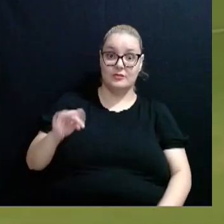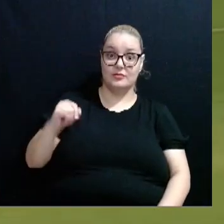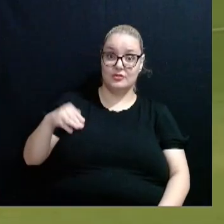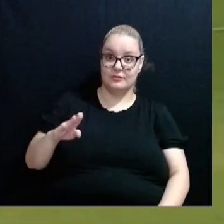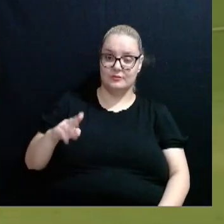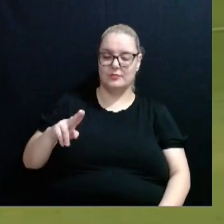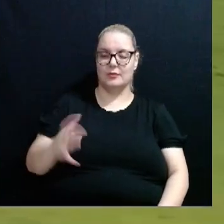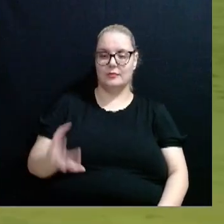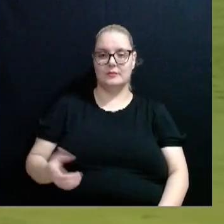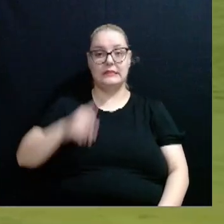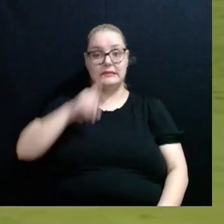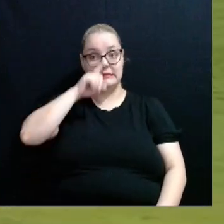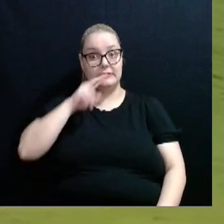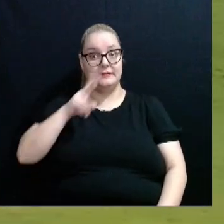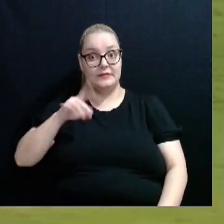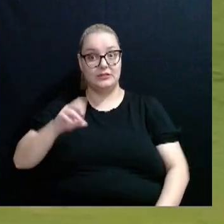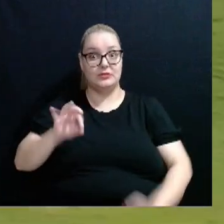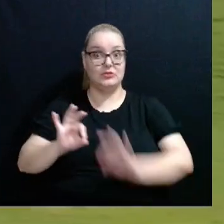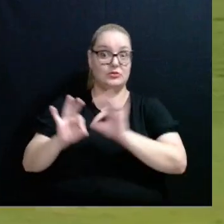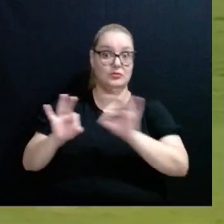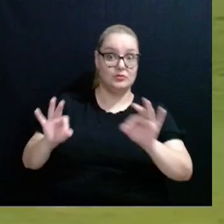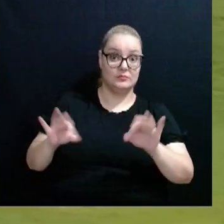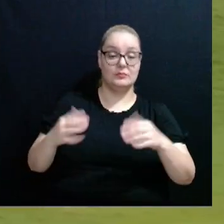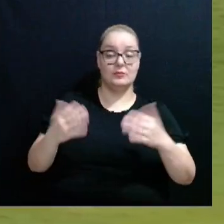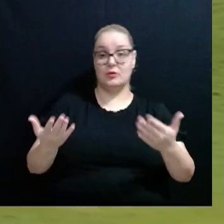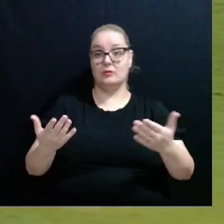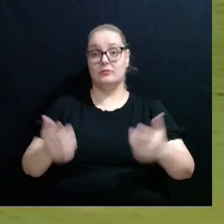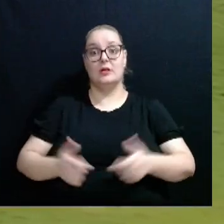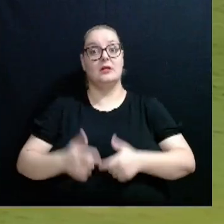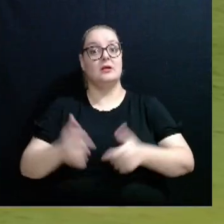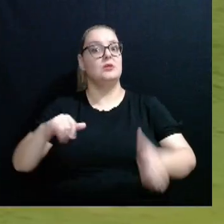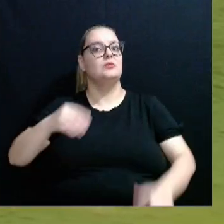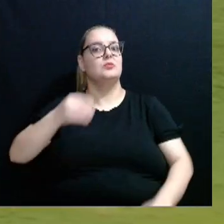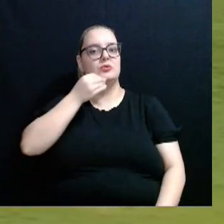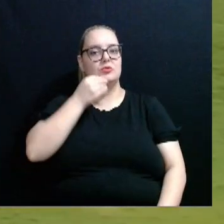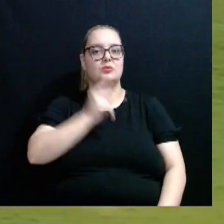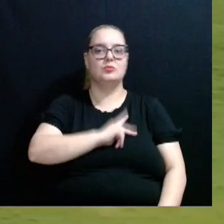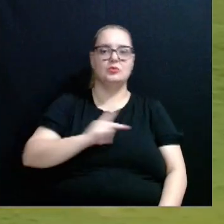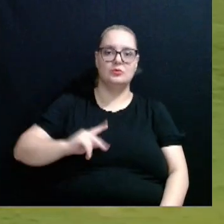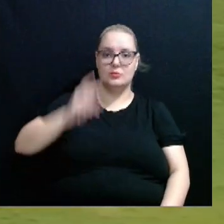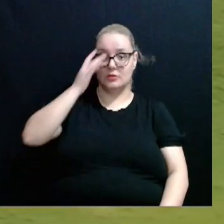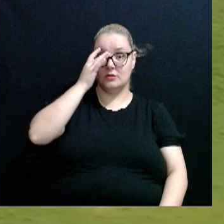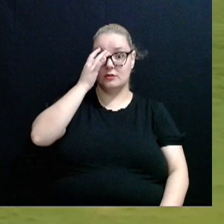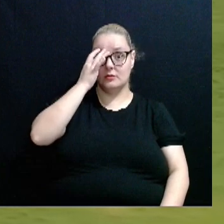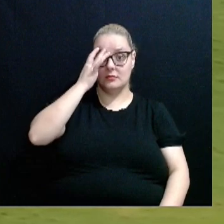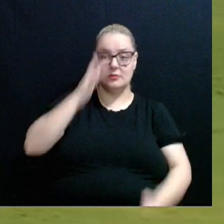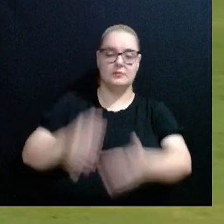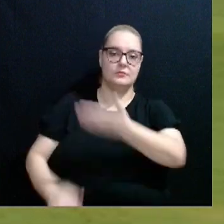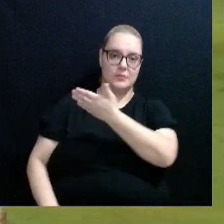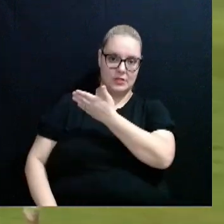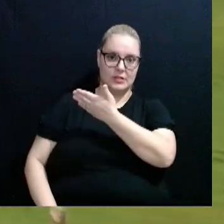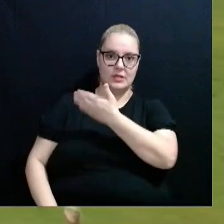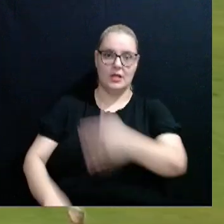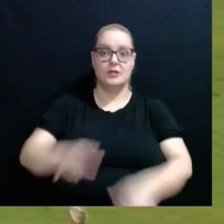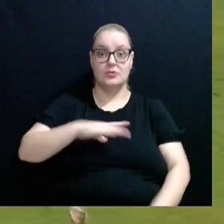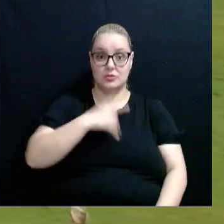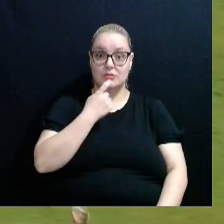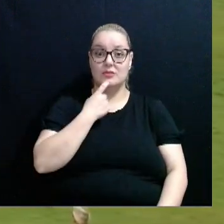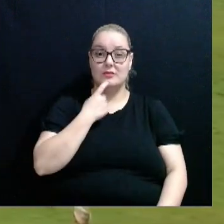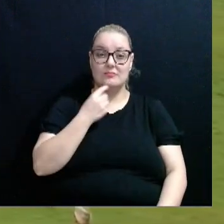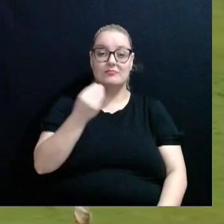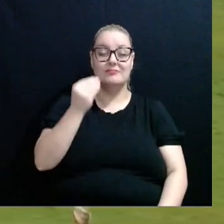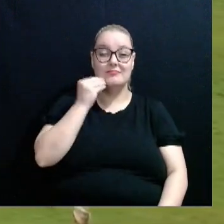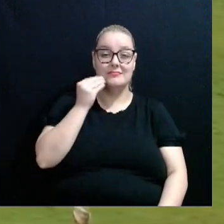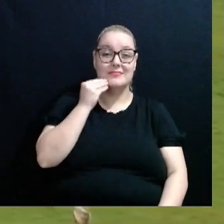de longe. Bom, a grande oportunidade ponte-pretana é nesse lance aí. O time de Campinas tenta 3